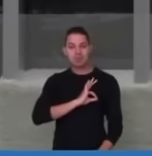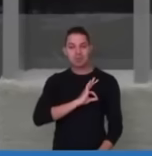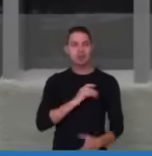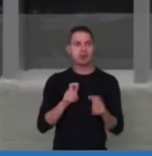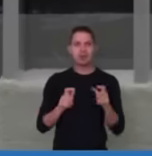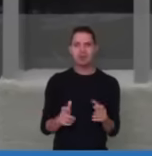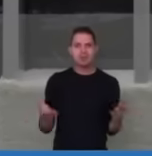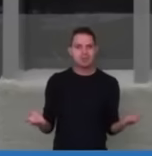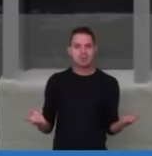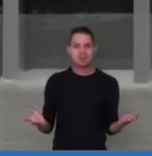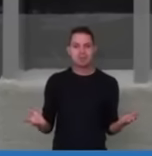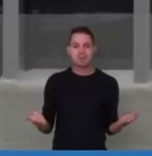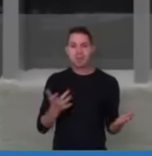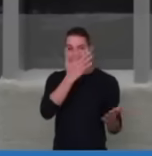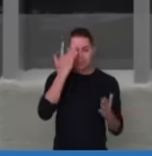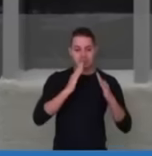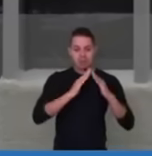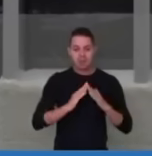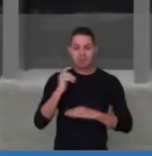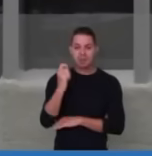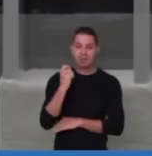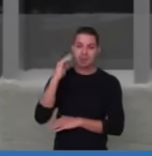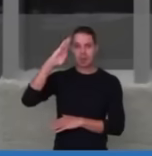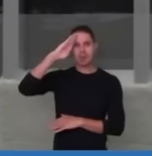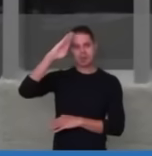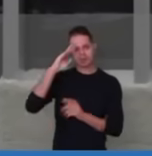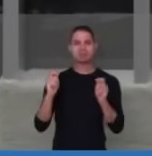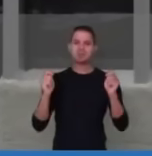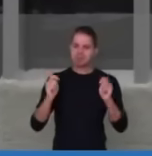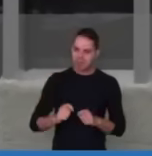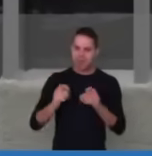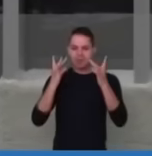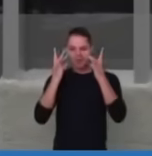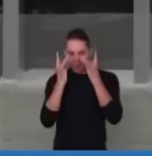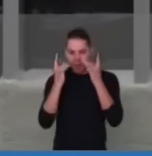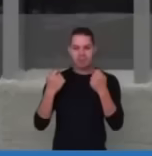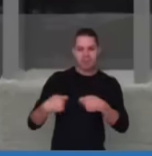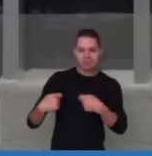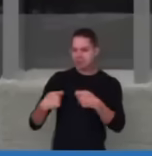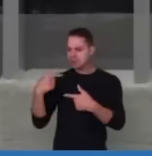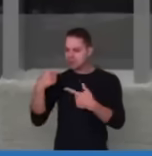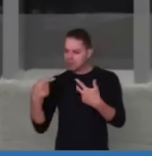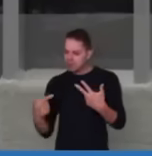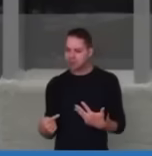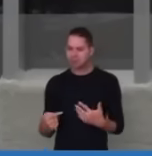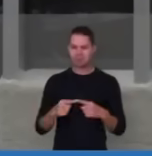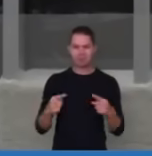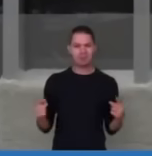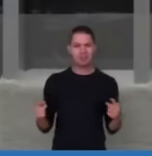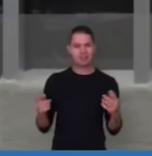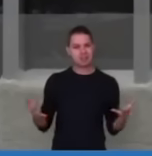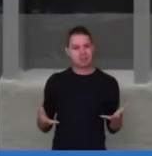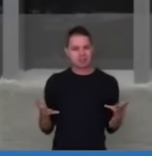aonde? Se quem está lá, eu acredito que o Exército Brasileiro tem condições, sim, de ver aquilo que é necessário, de fazer aquilo que é necessário. Agora, nós fazemos esse tipo